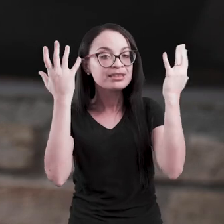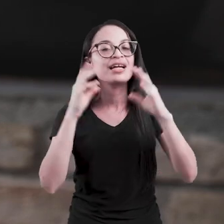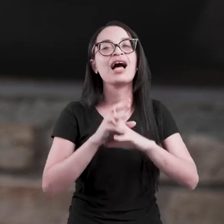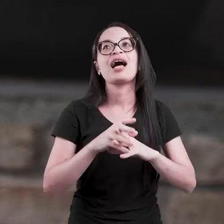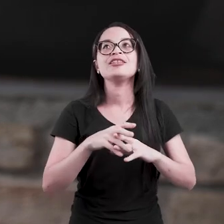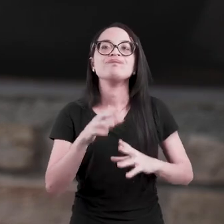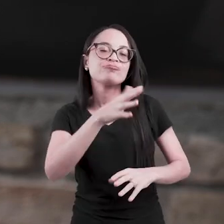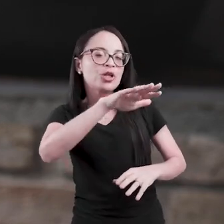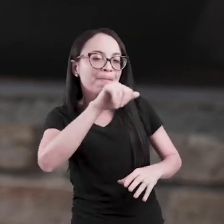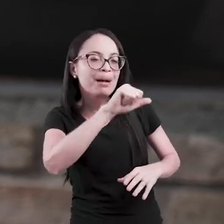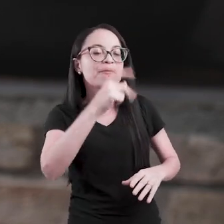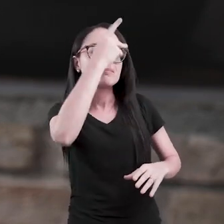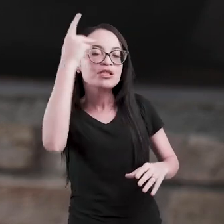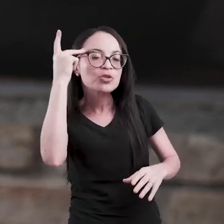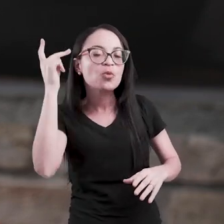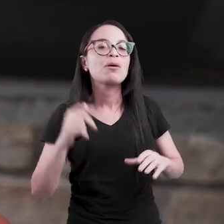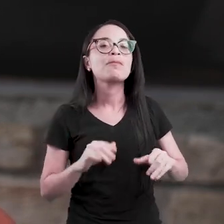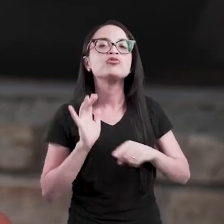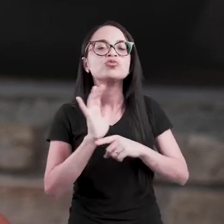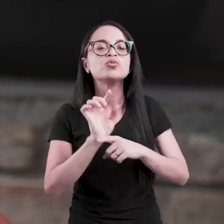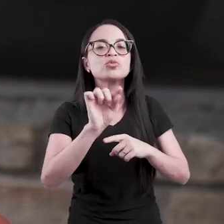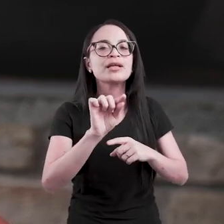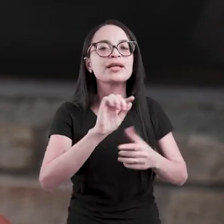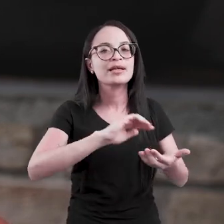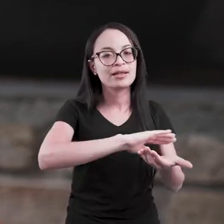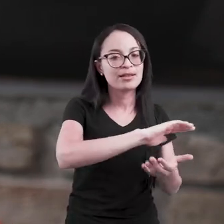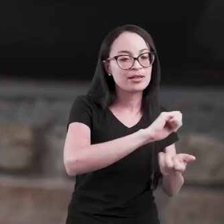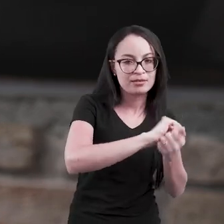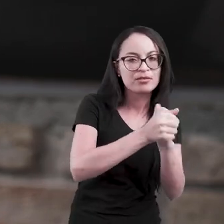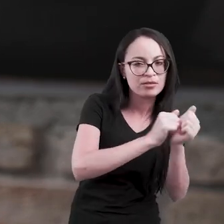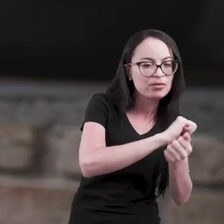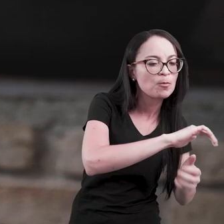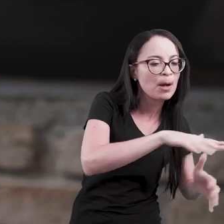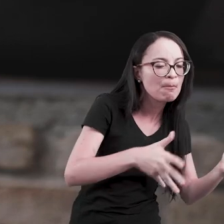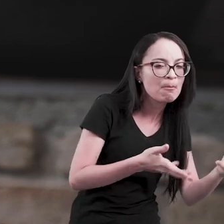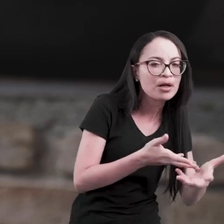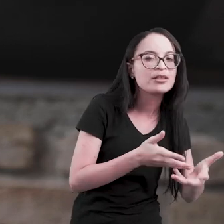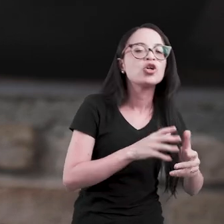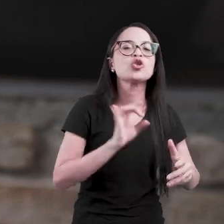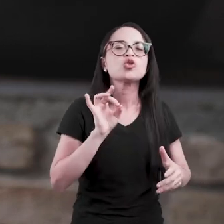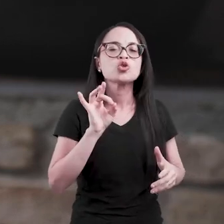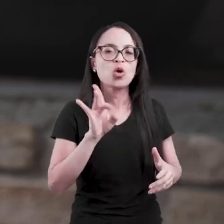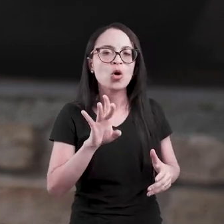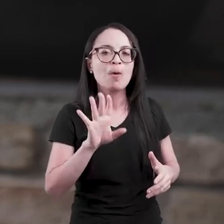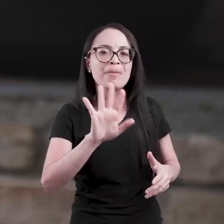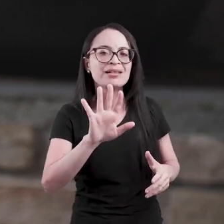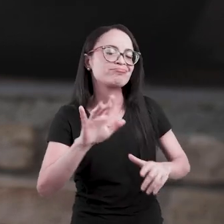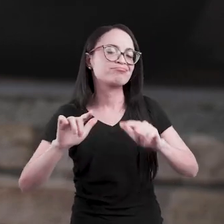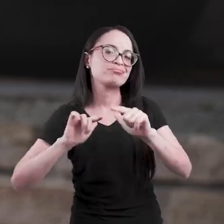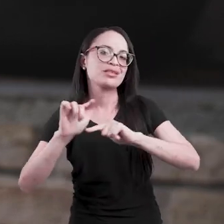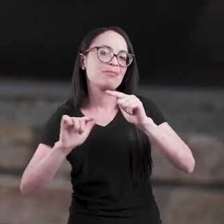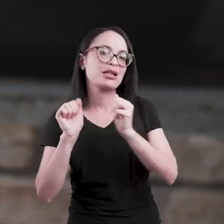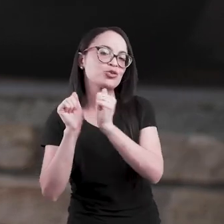uma pessoa só para ajudar a lavar prato. Nunca botei ninguém para trabalhar no fazer das coisas. Não,